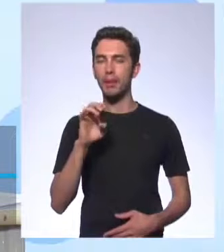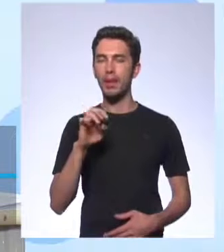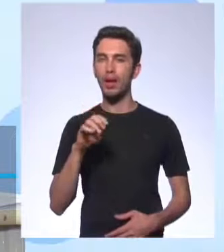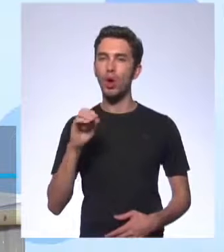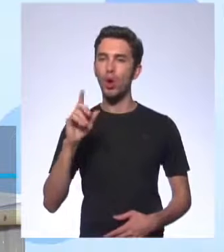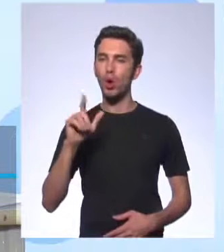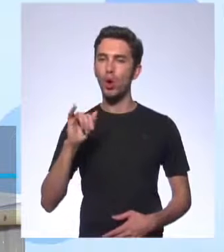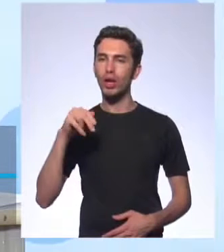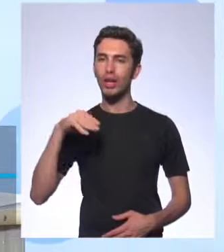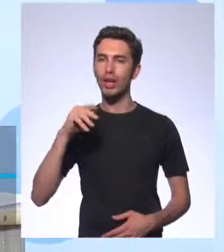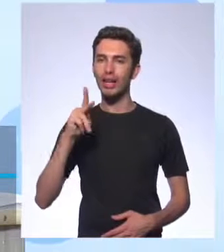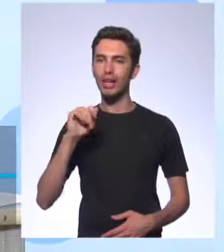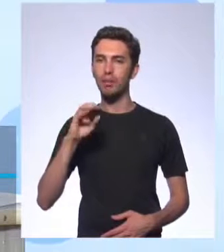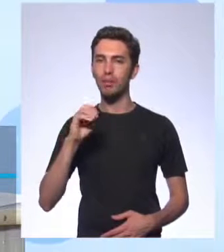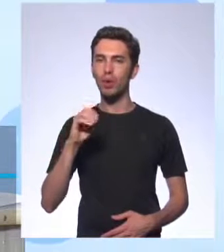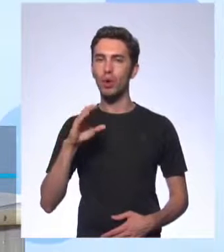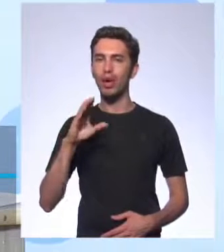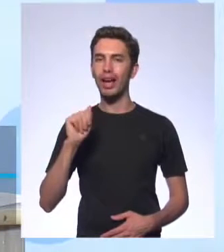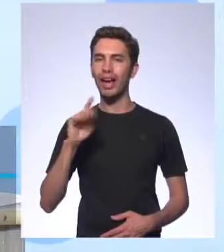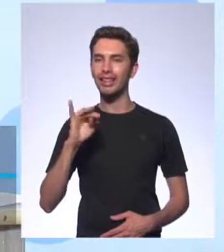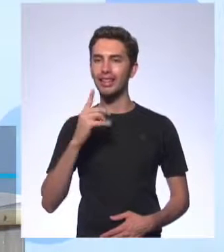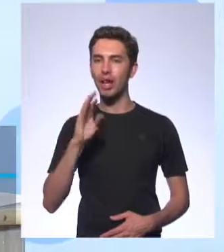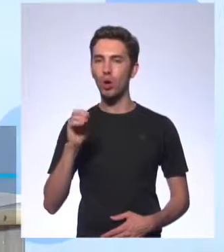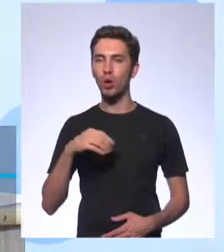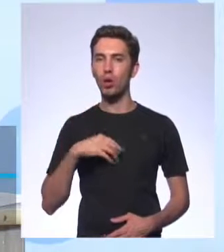Olímpio Catão, aluna Isabela Alfa.